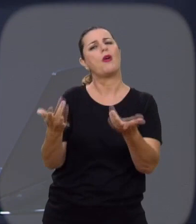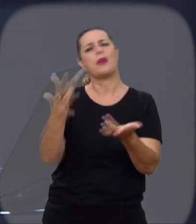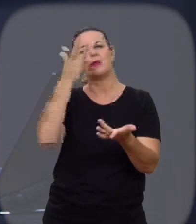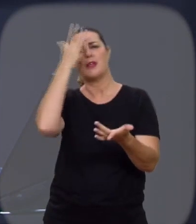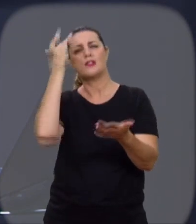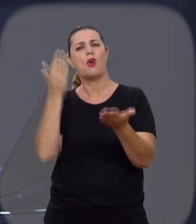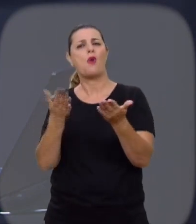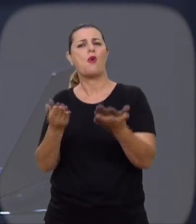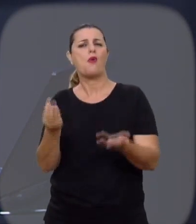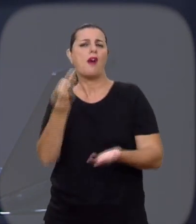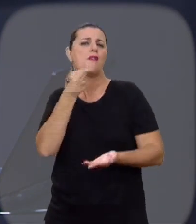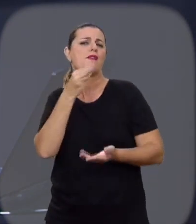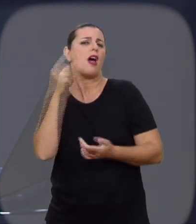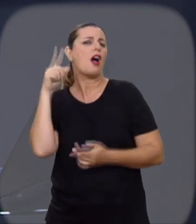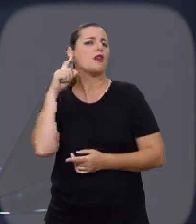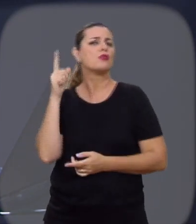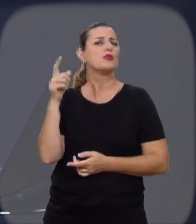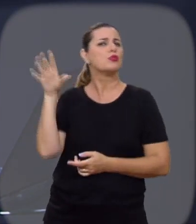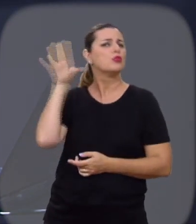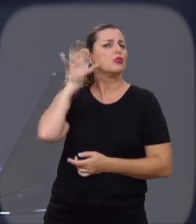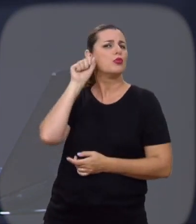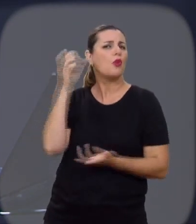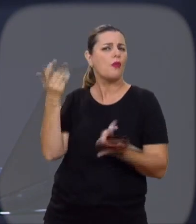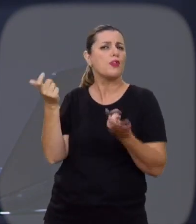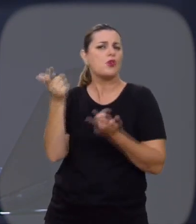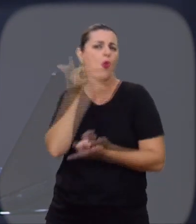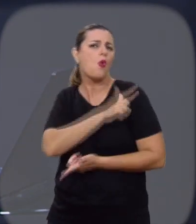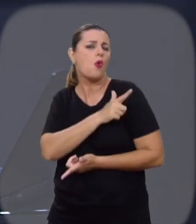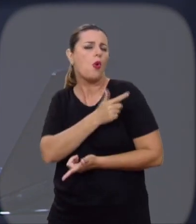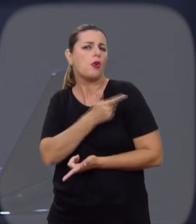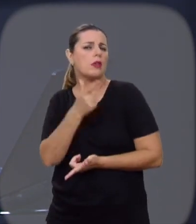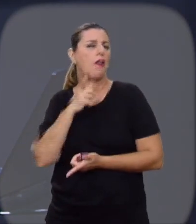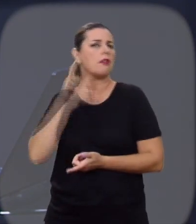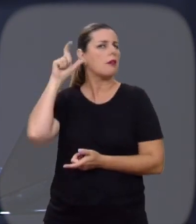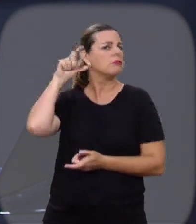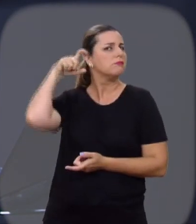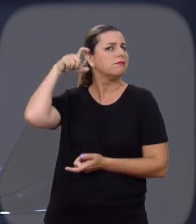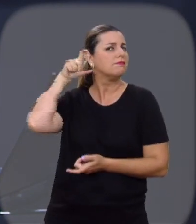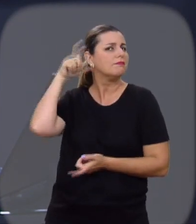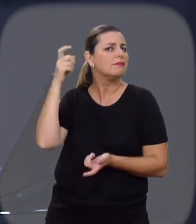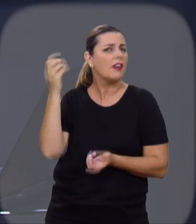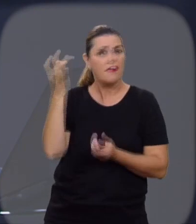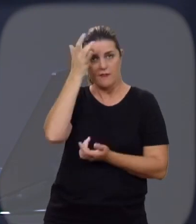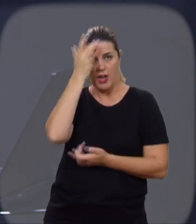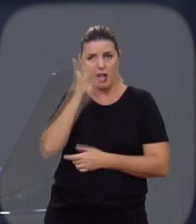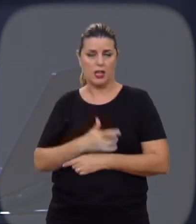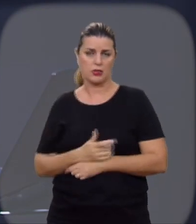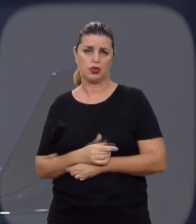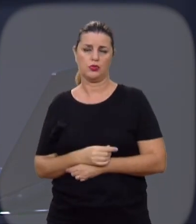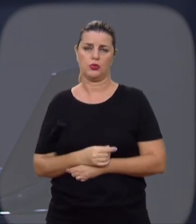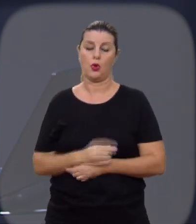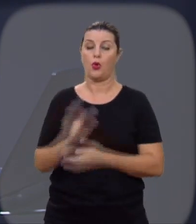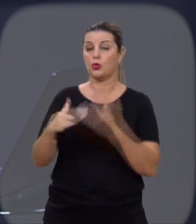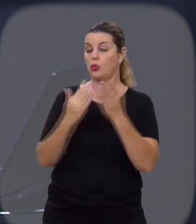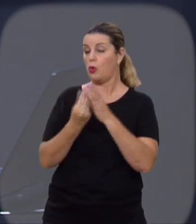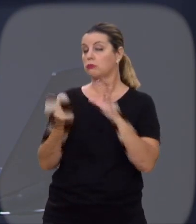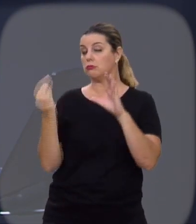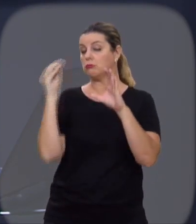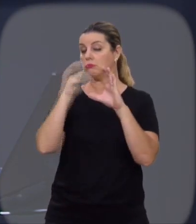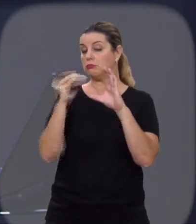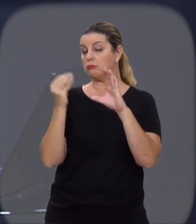pode estar utilizando um aparelho de amplificação sonora, e cada caso vai ser um caso, né, especificamente. Todos eles entram